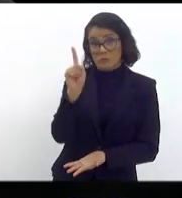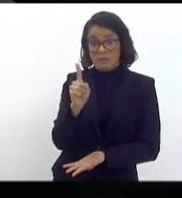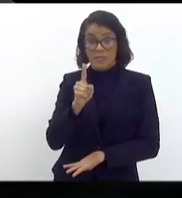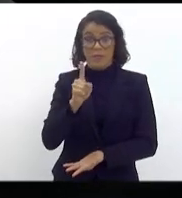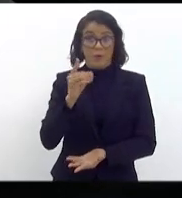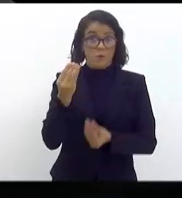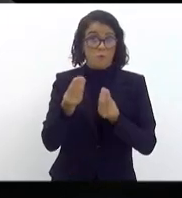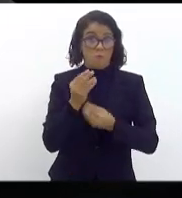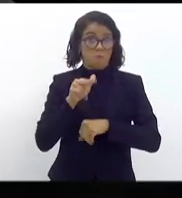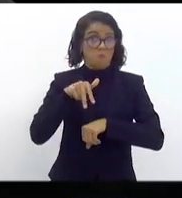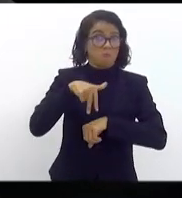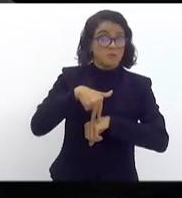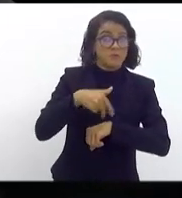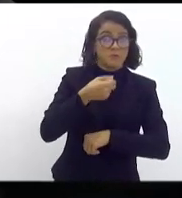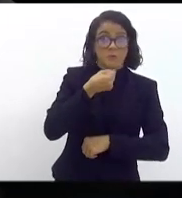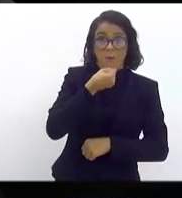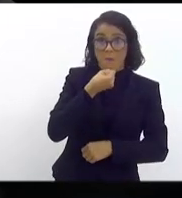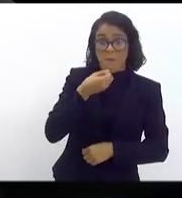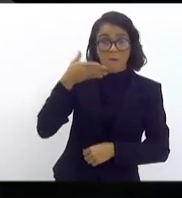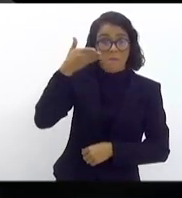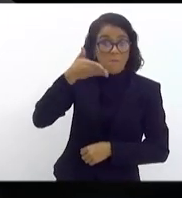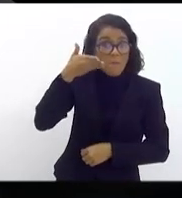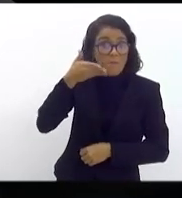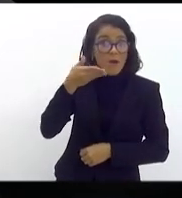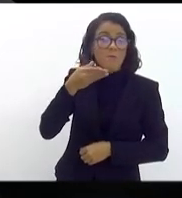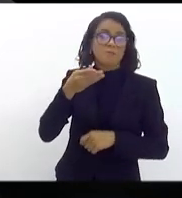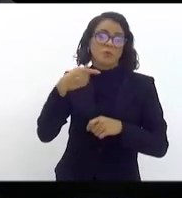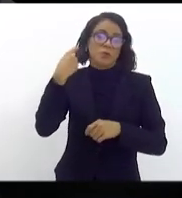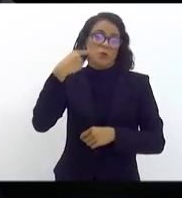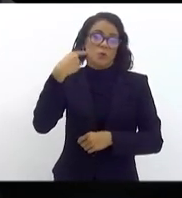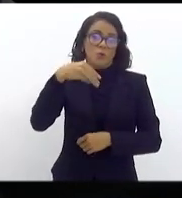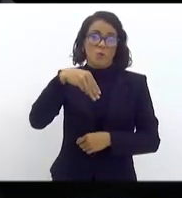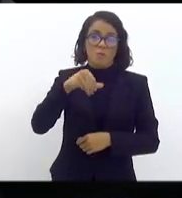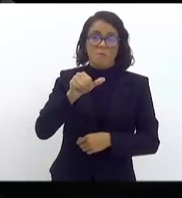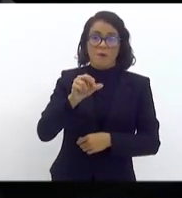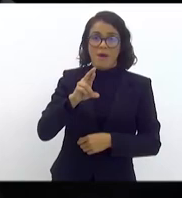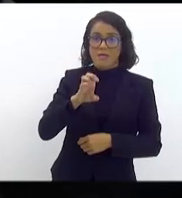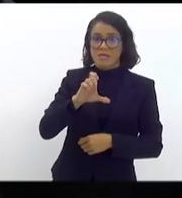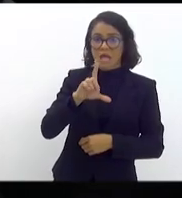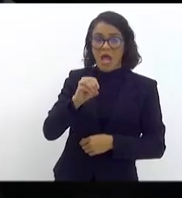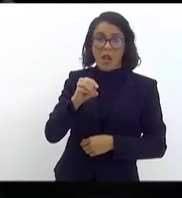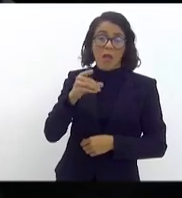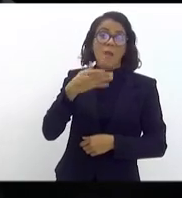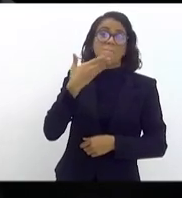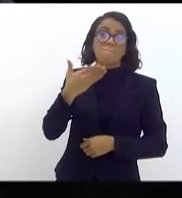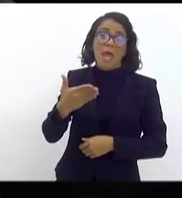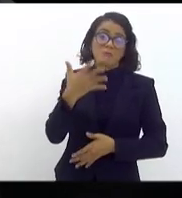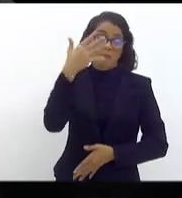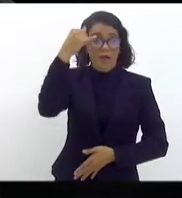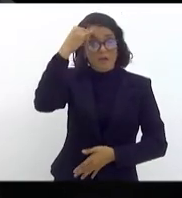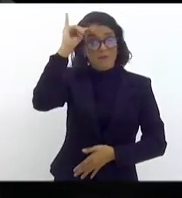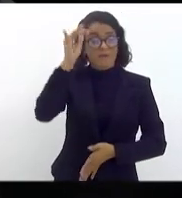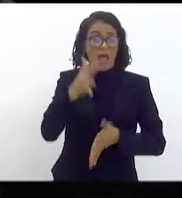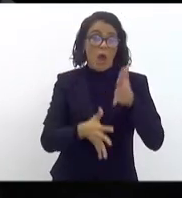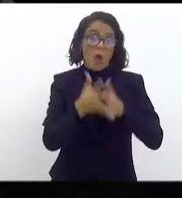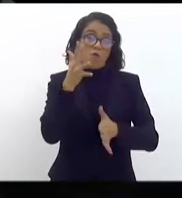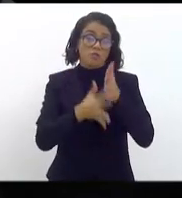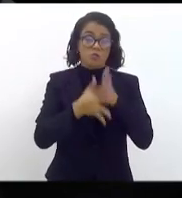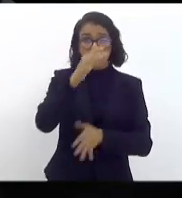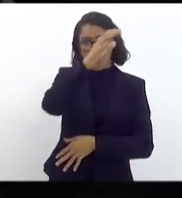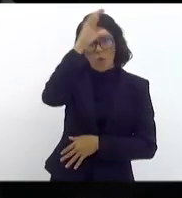posicionamento do doutor Marcelo Quintanilha, que pede para não ser confundido com o